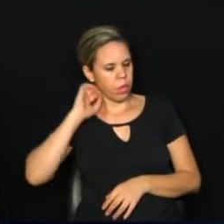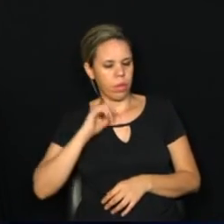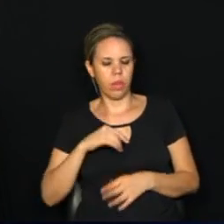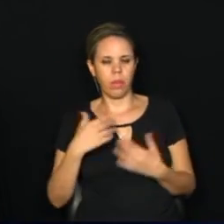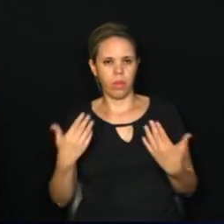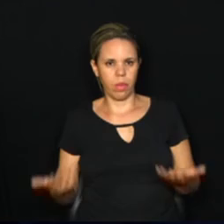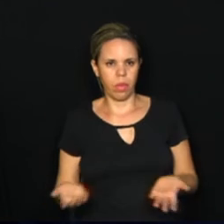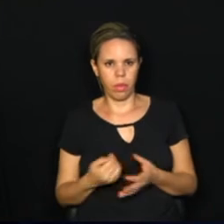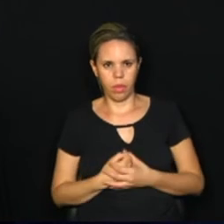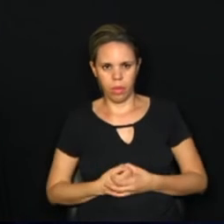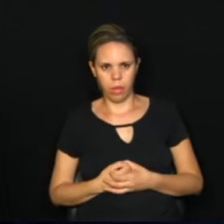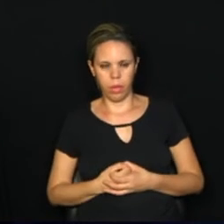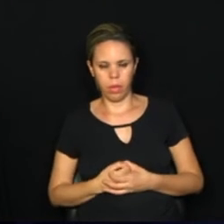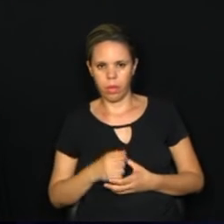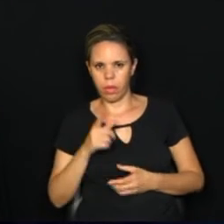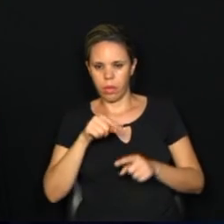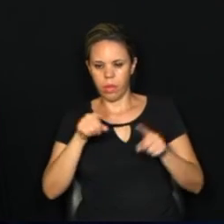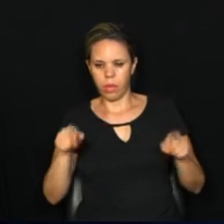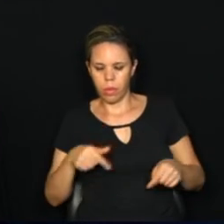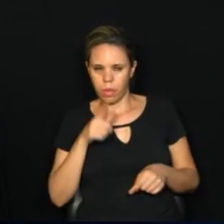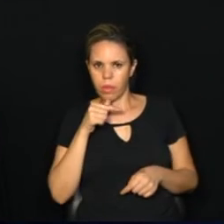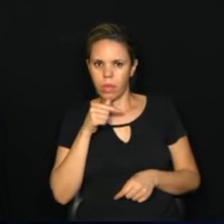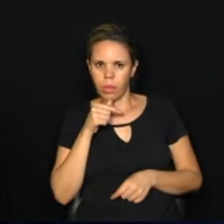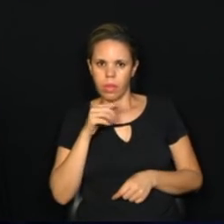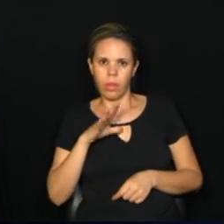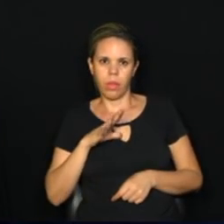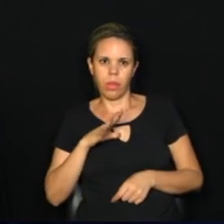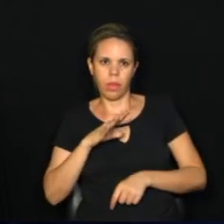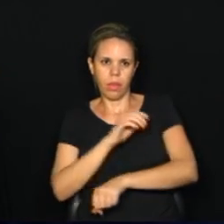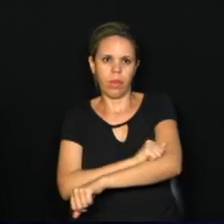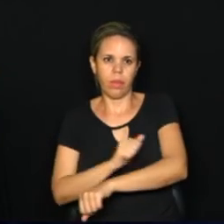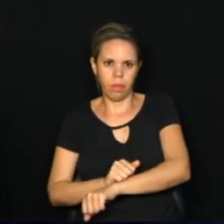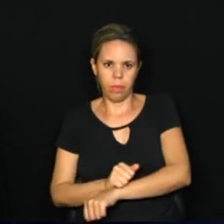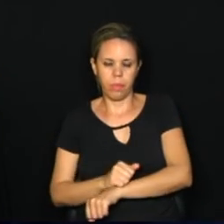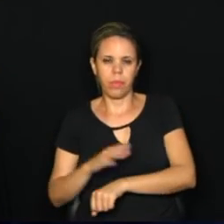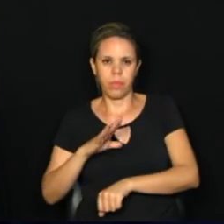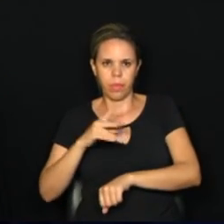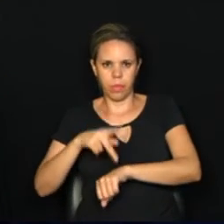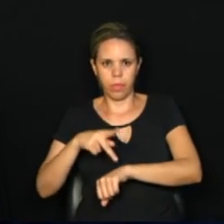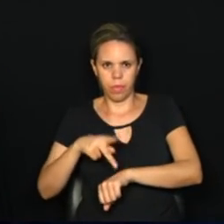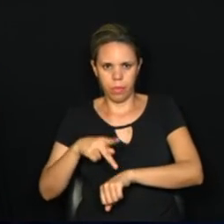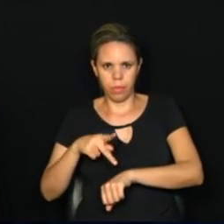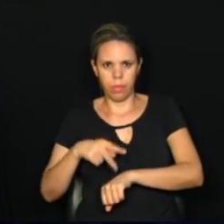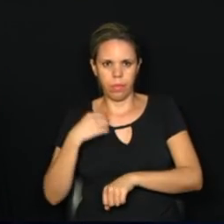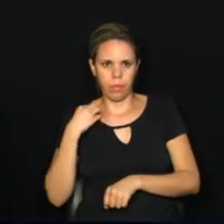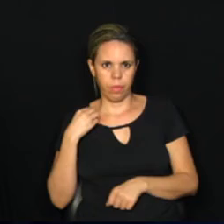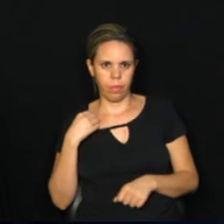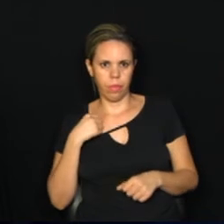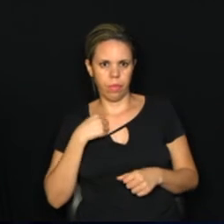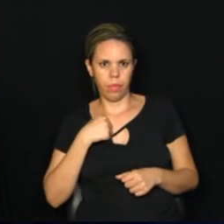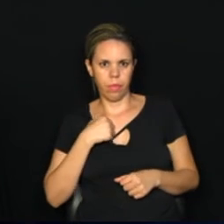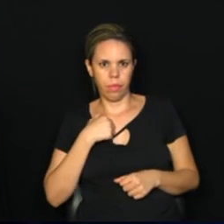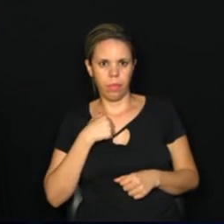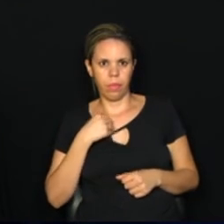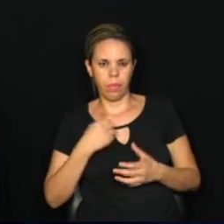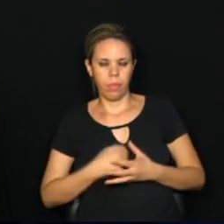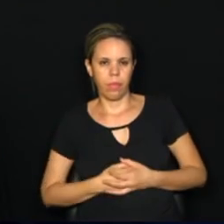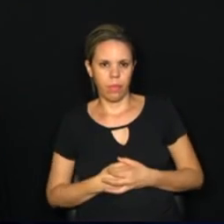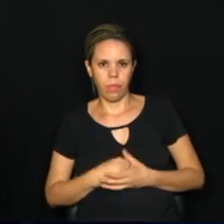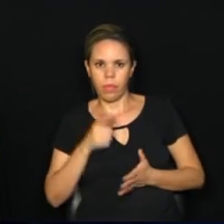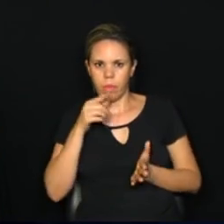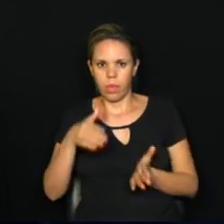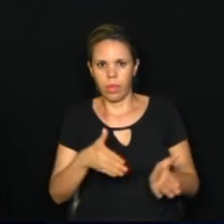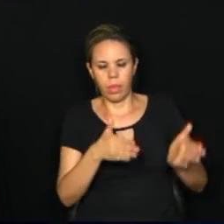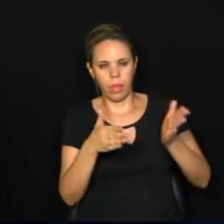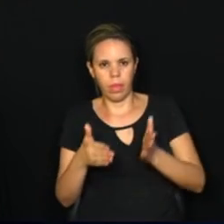seriam os reservatórios de Amparo e Pedreira, né, no Rio Camanducaia e no Rio Jaguari, e o